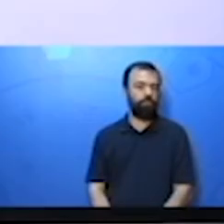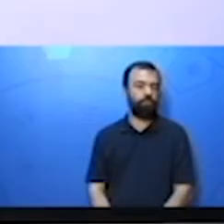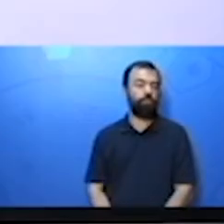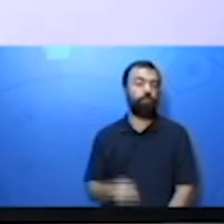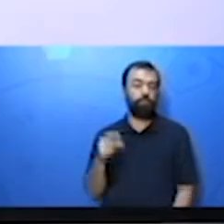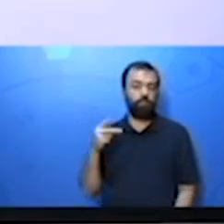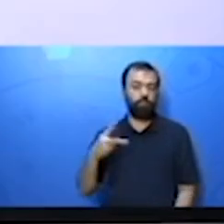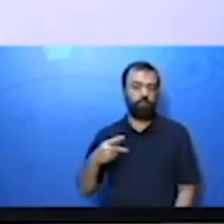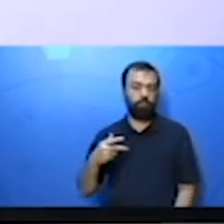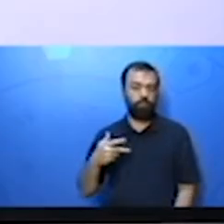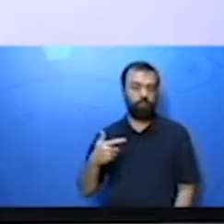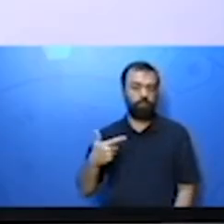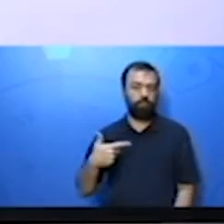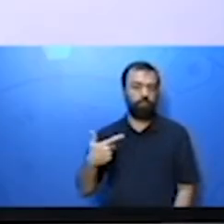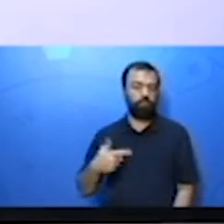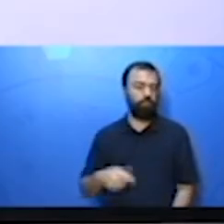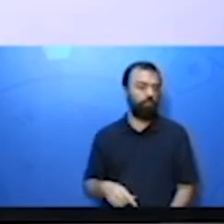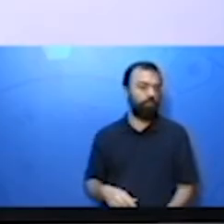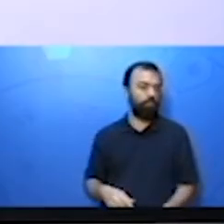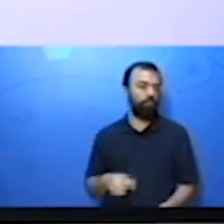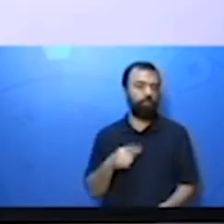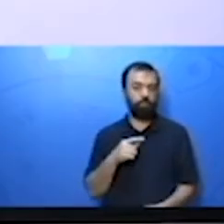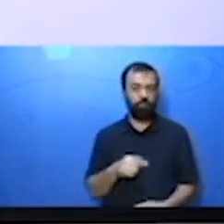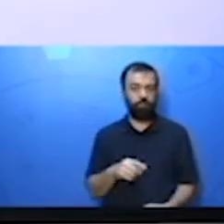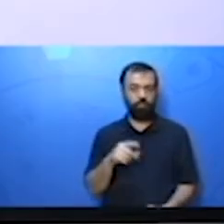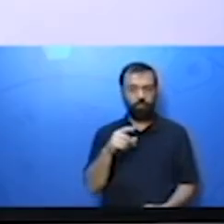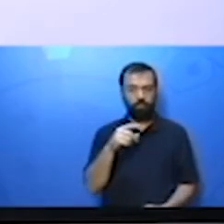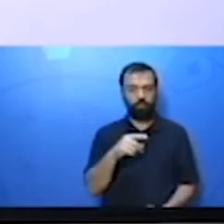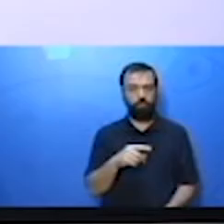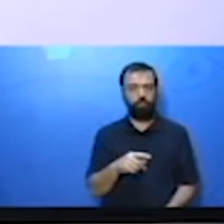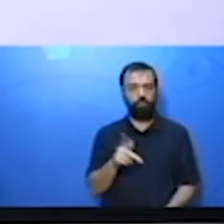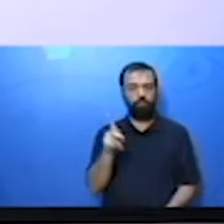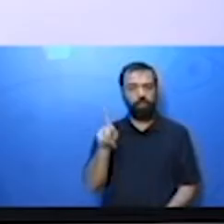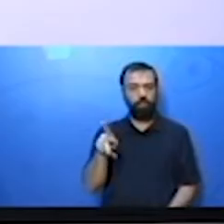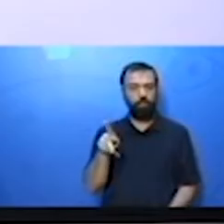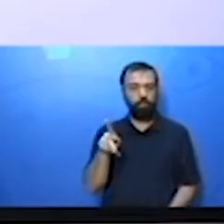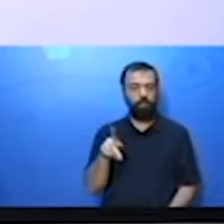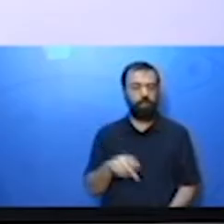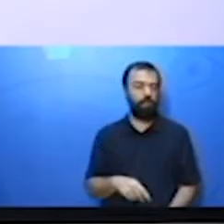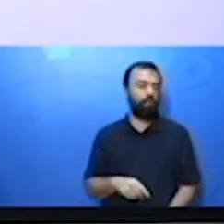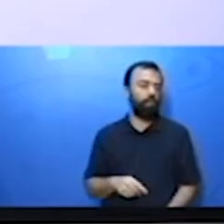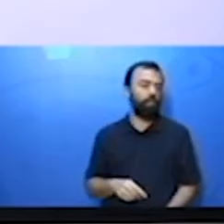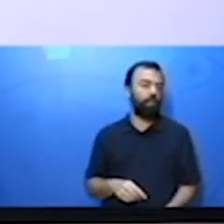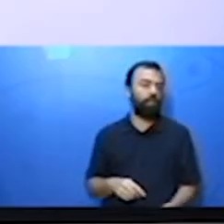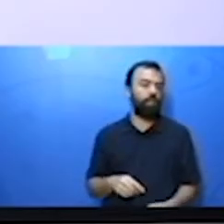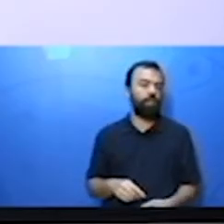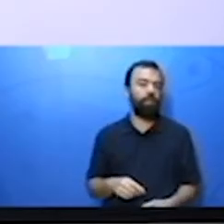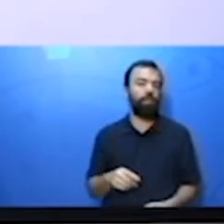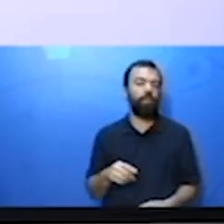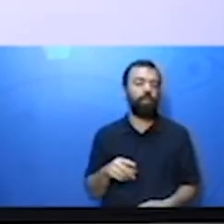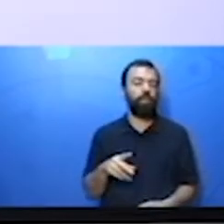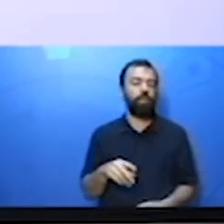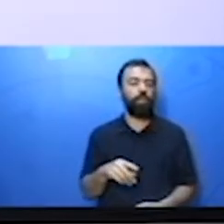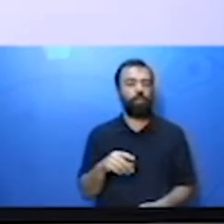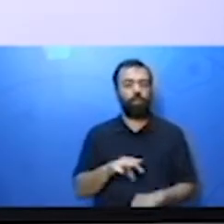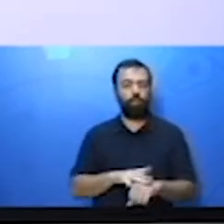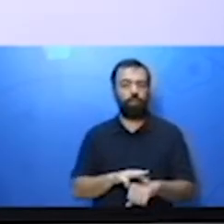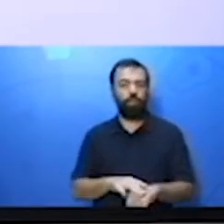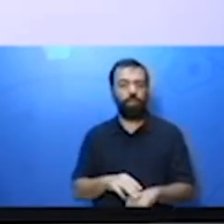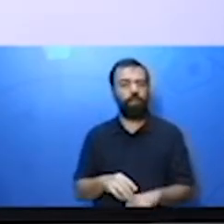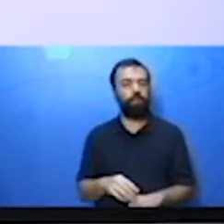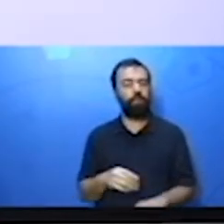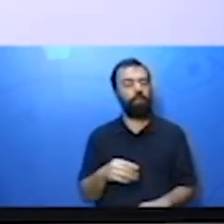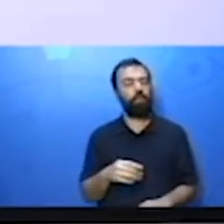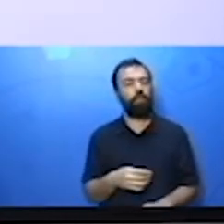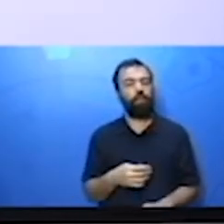2. Se uma pessoa estiver apresentando sintomas de alguma doença, o que deverá fazer? Vamos pensar?